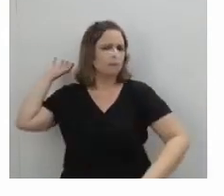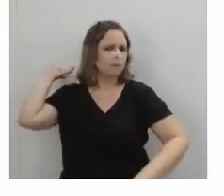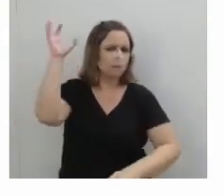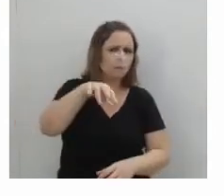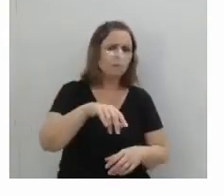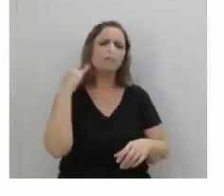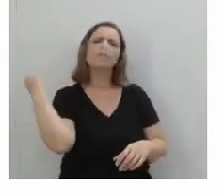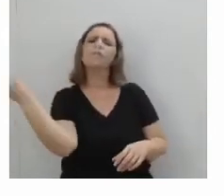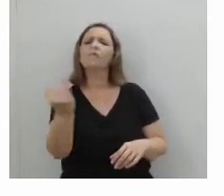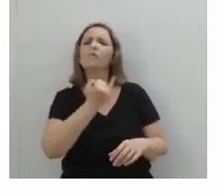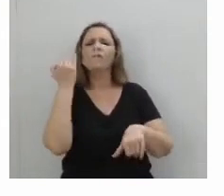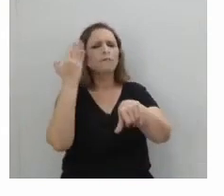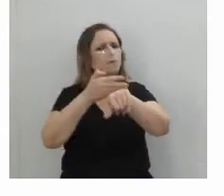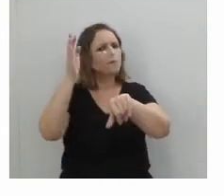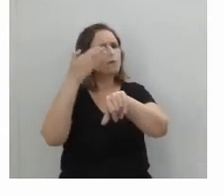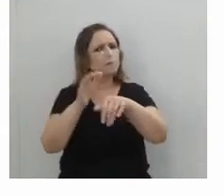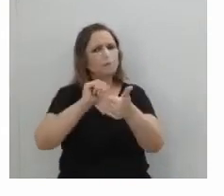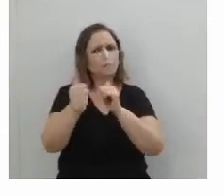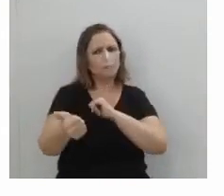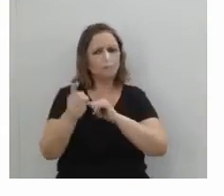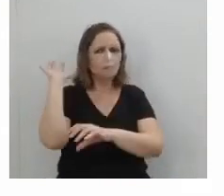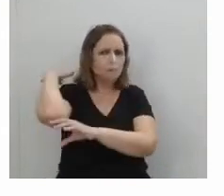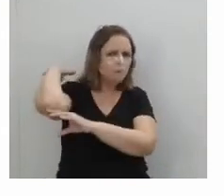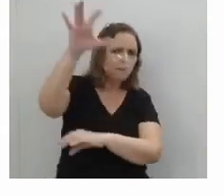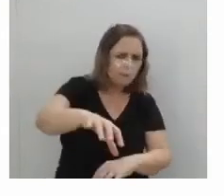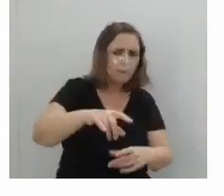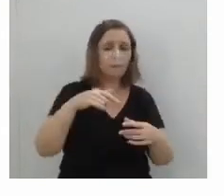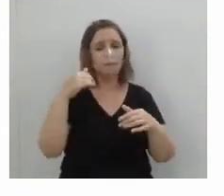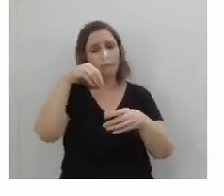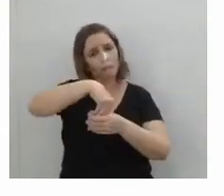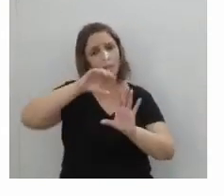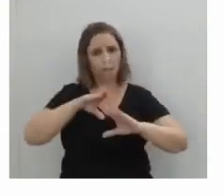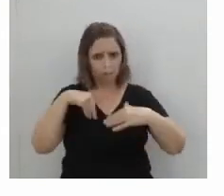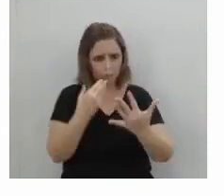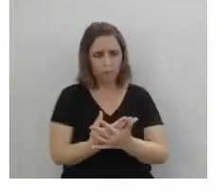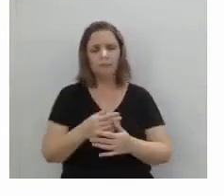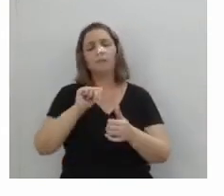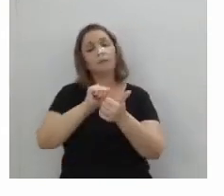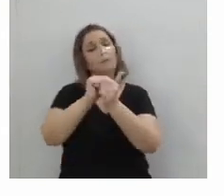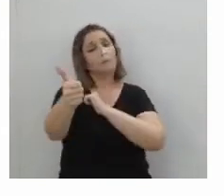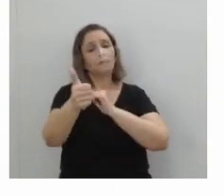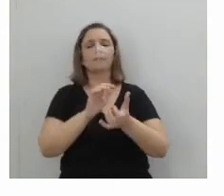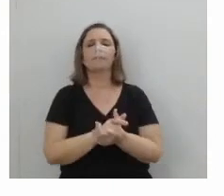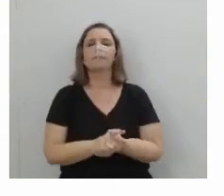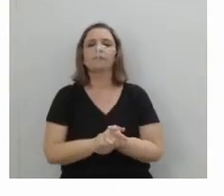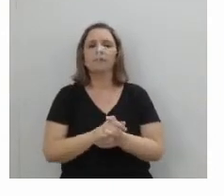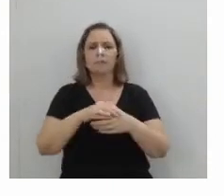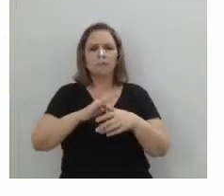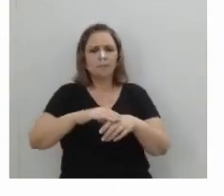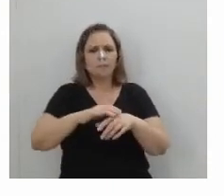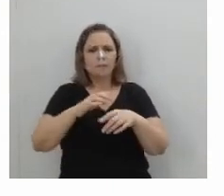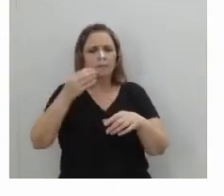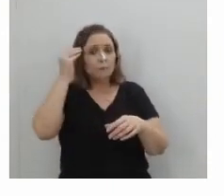a importância de praticar esse esporte de handebol dentro da nossa escola. O esporte, além de ampliar o